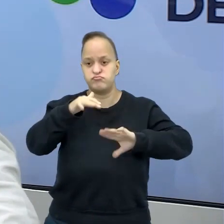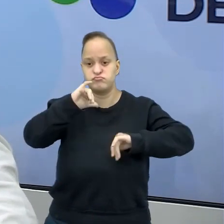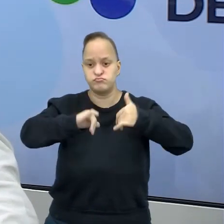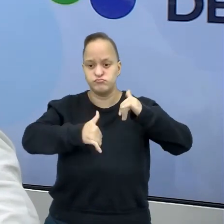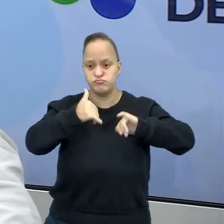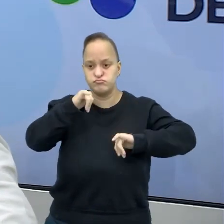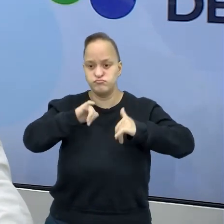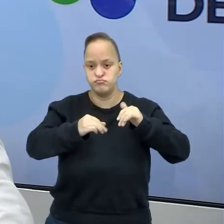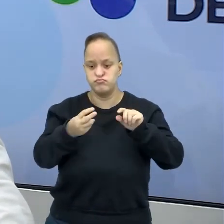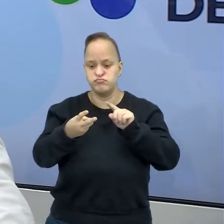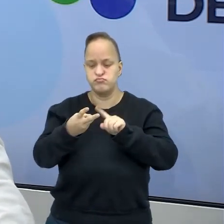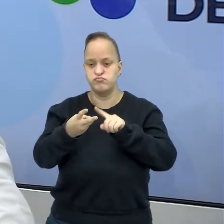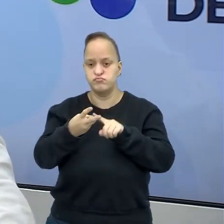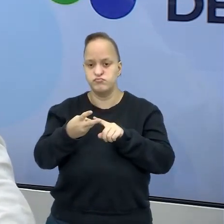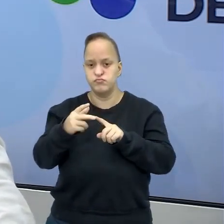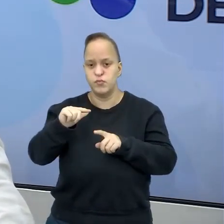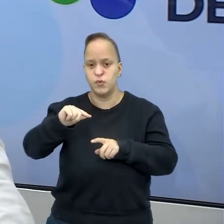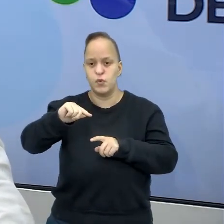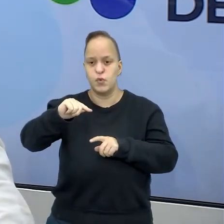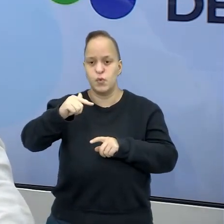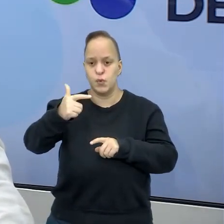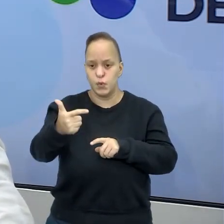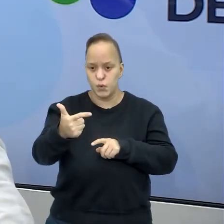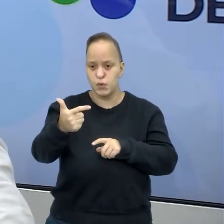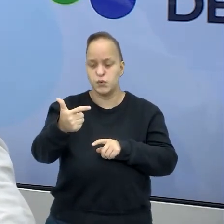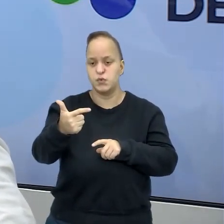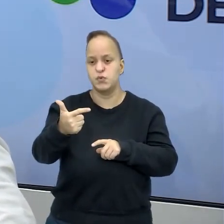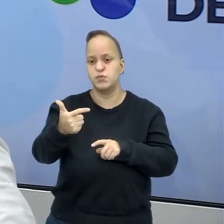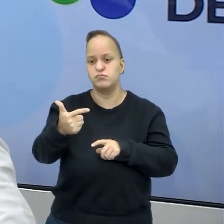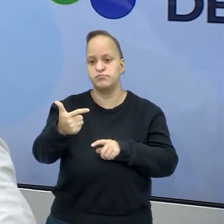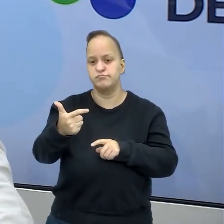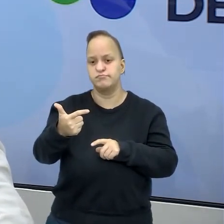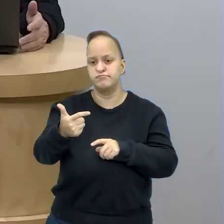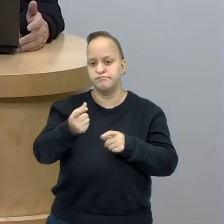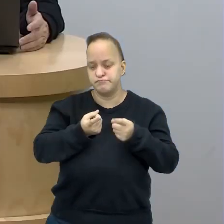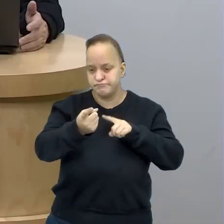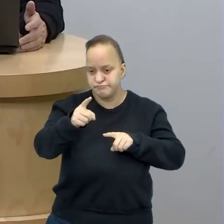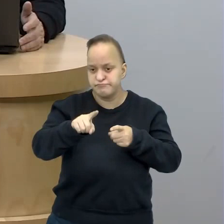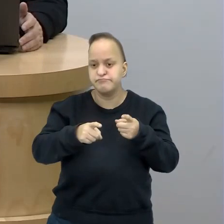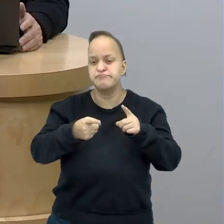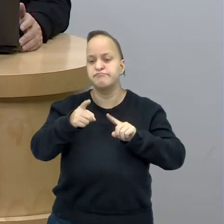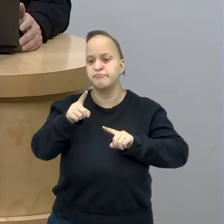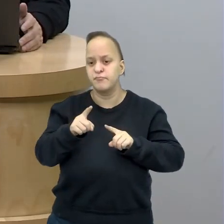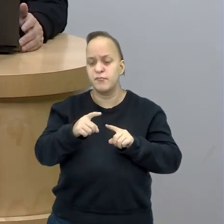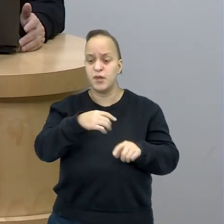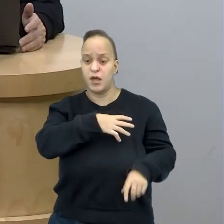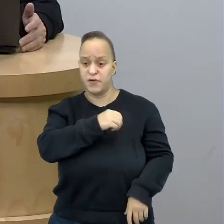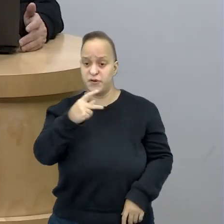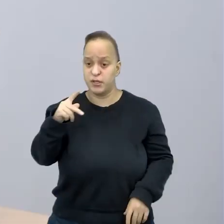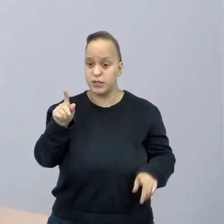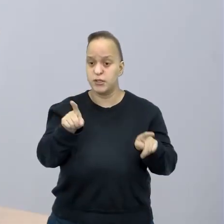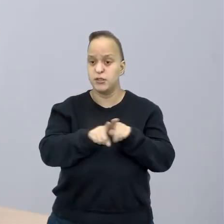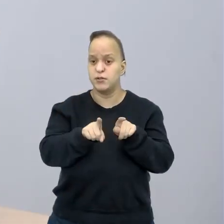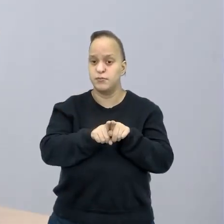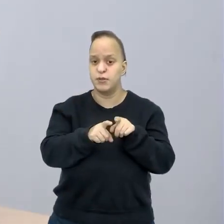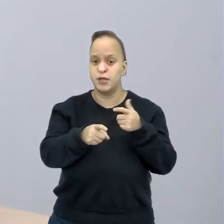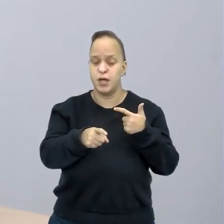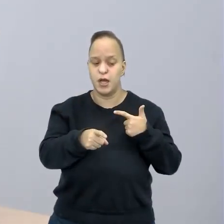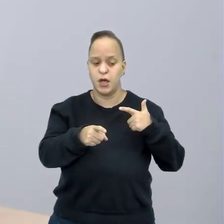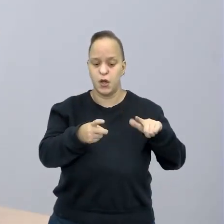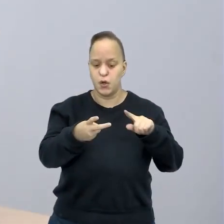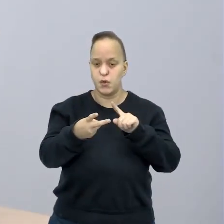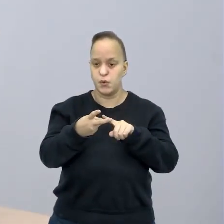E mais tarde ganhou um na área de química. E a filha dela também. Perfeito. É o nome dela, Irene, e a outra filha é que